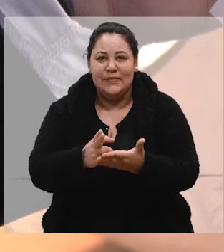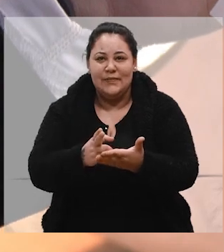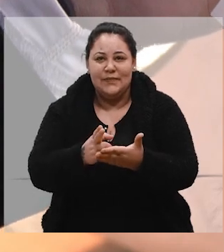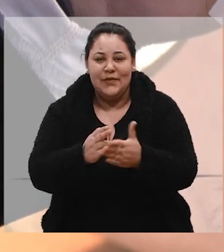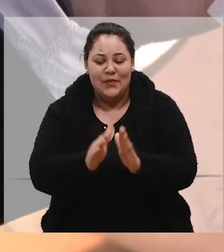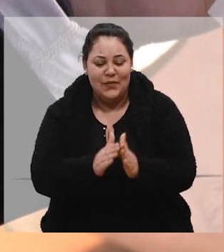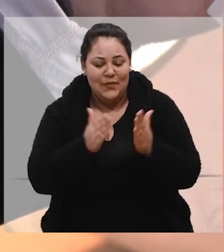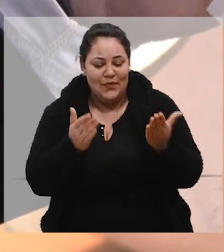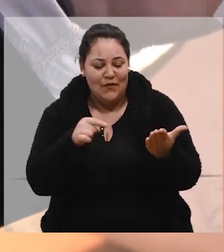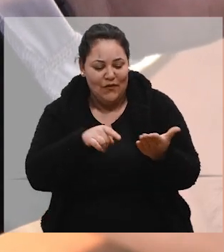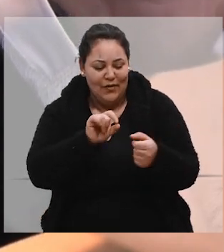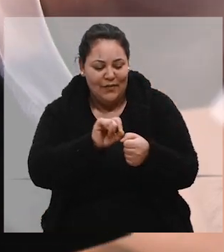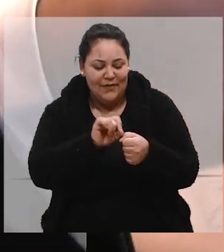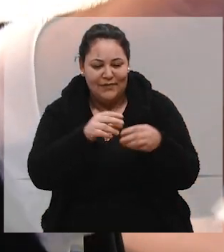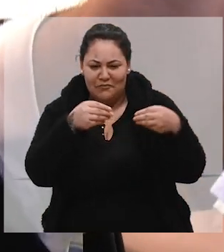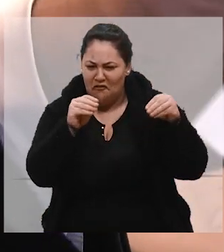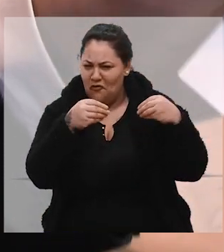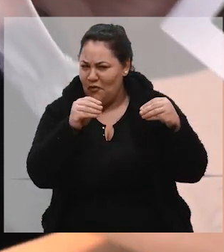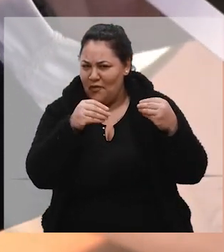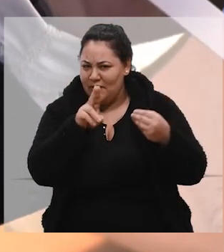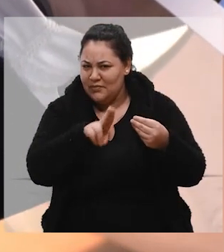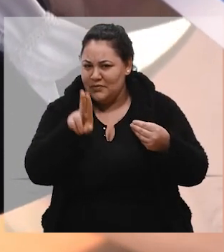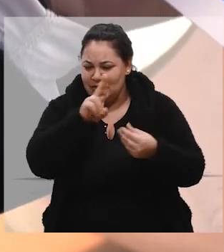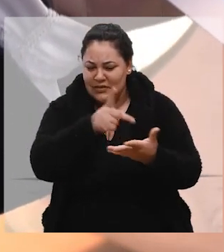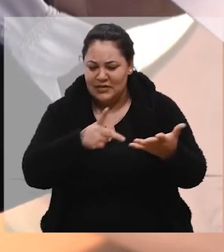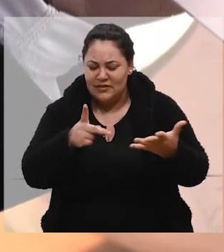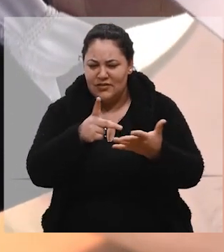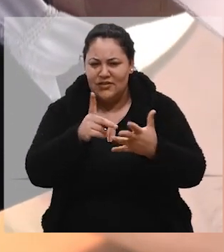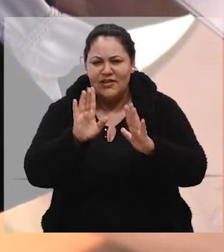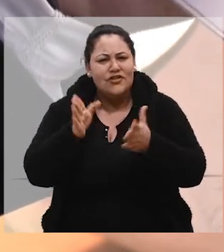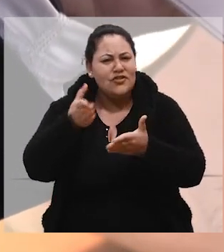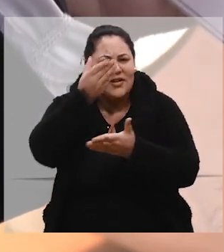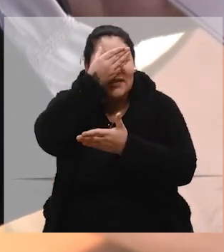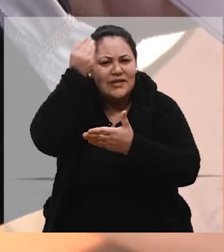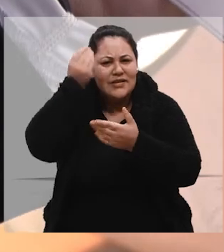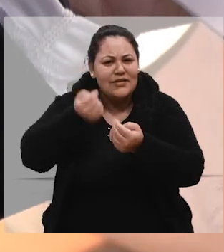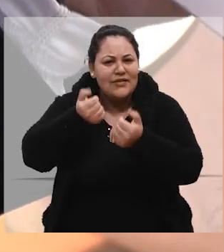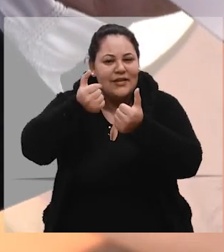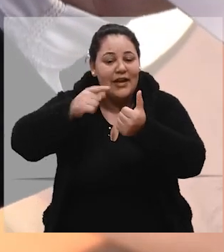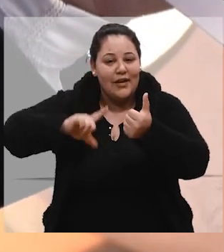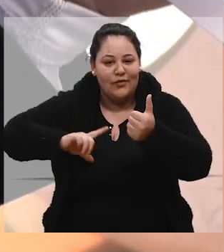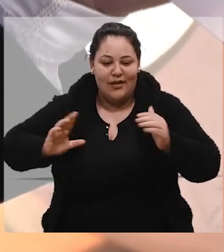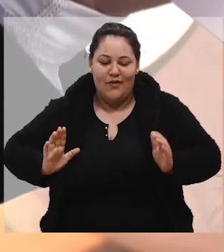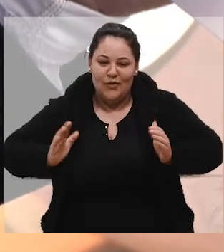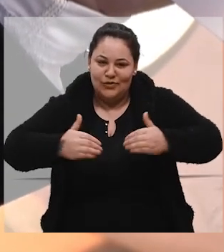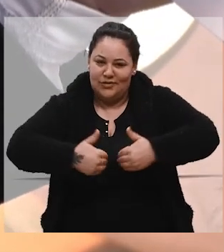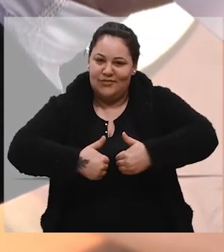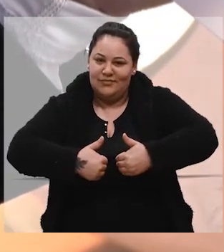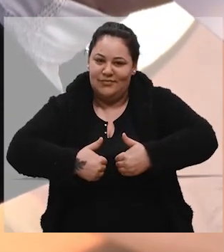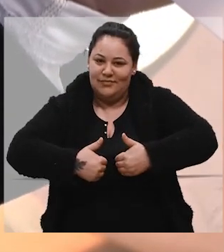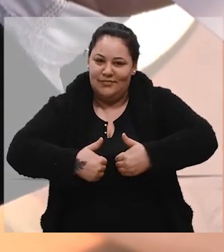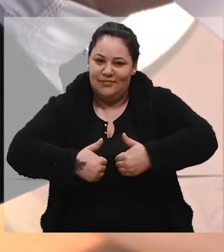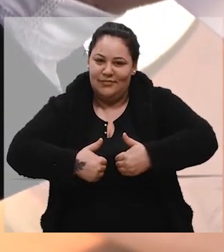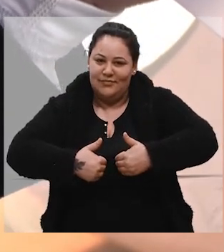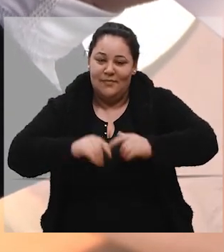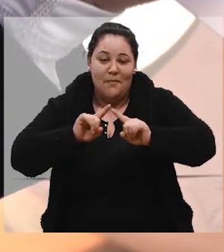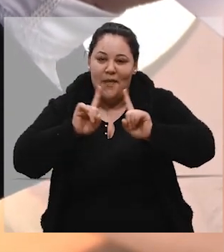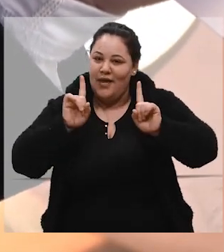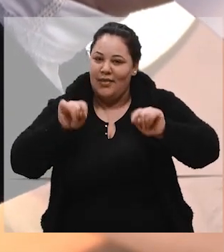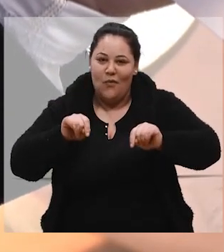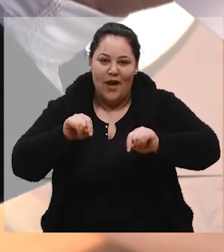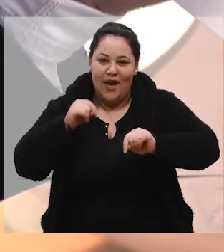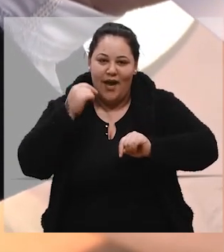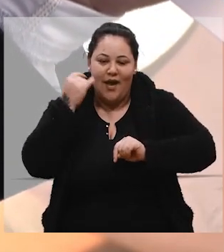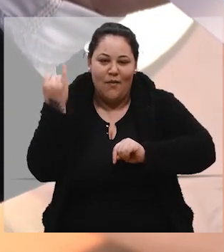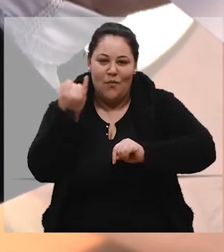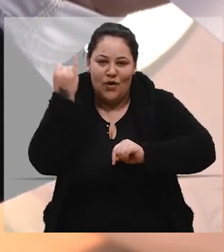uma folha para fazer os meus desenhos. Já ia quase me esquecendo. Eu tenho autismo, mas isso não é o